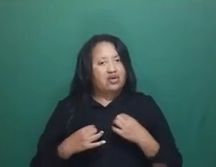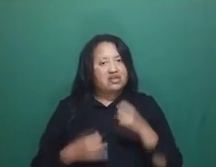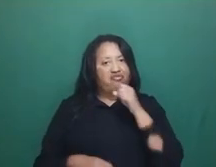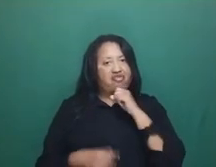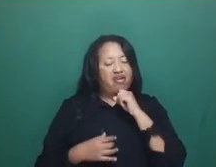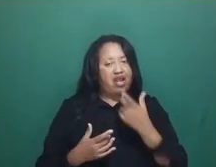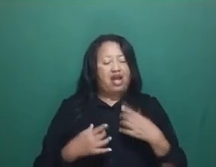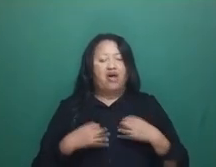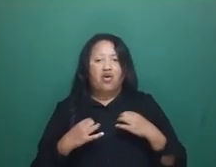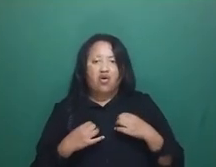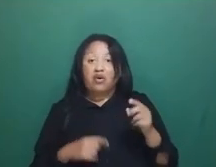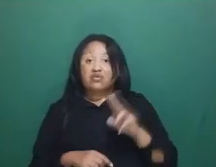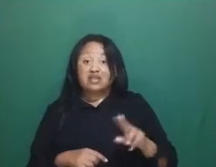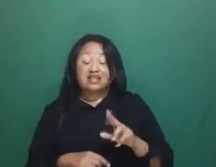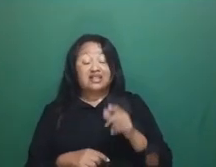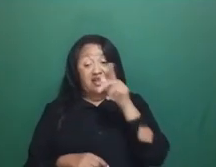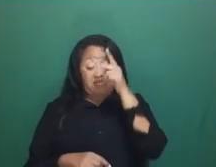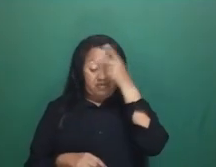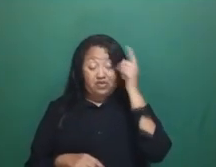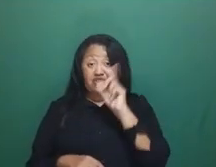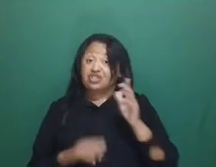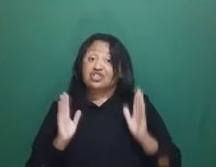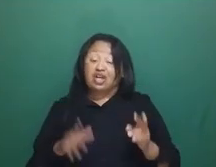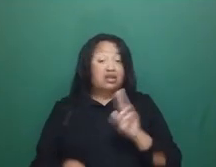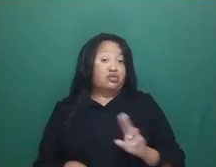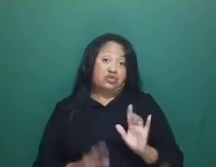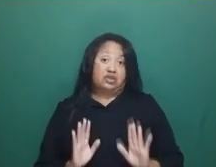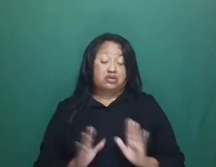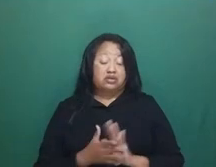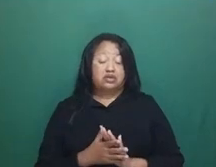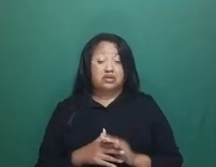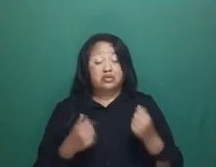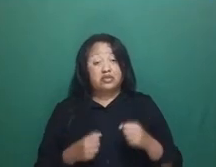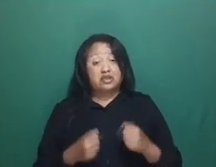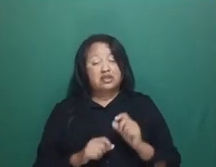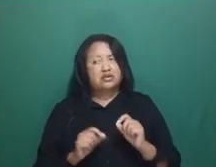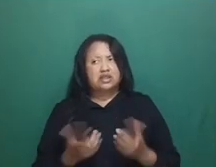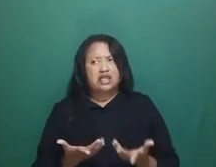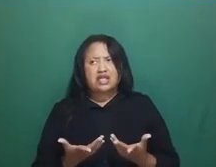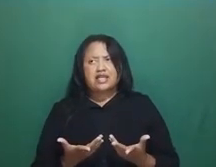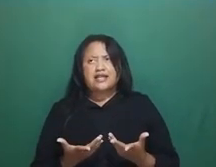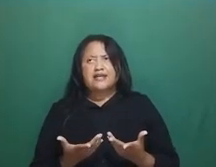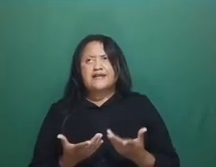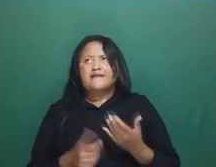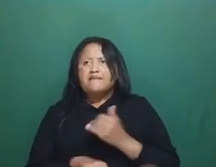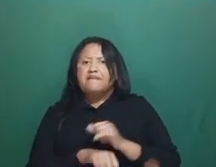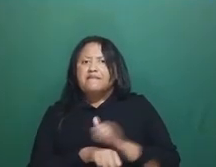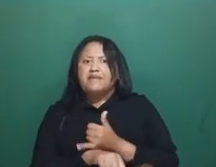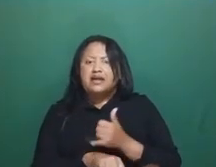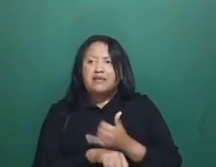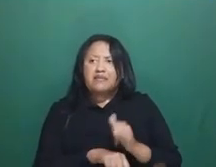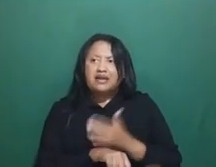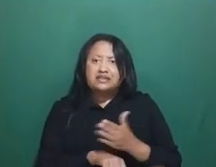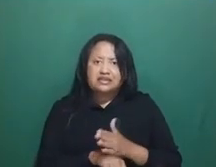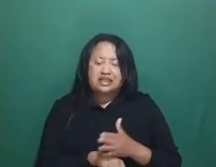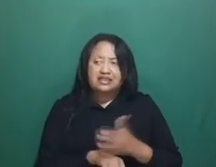velha roupa usada que outra pessoa já não usa né a gente precisa adotar mais uma prática de reparar